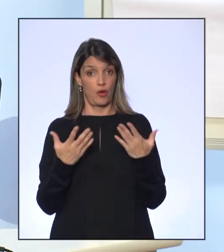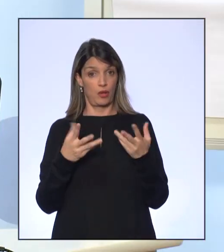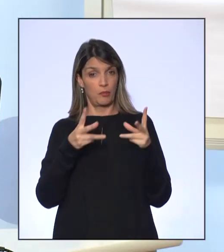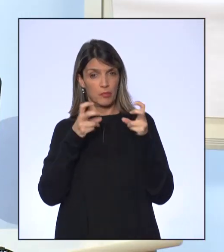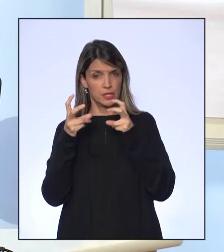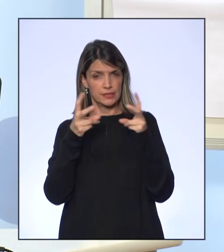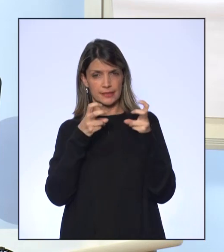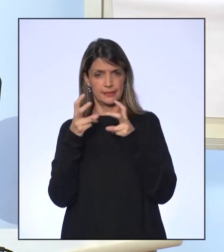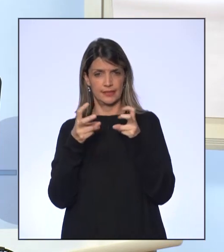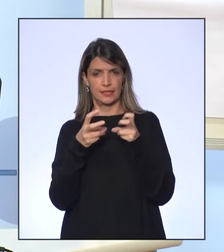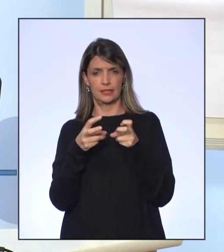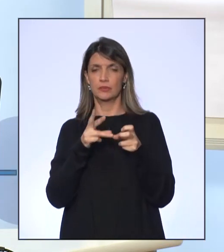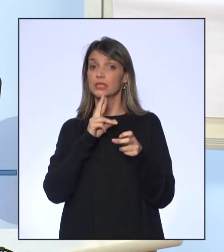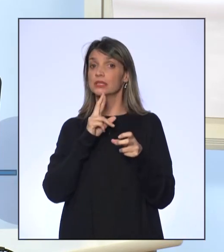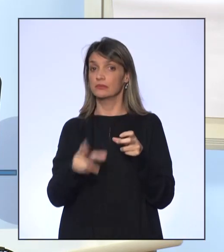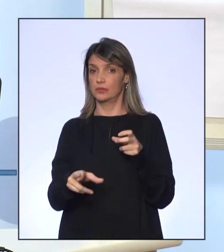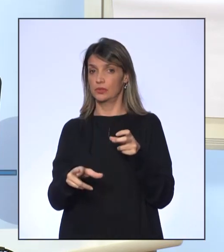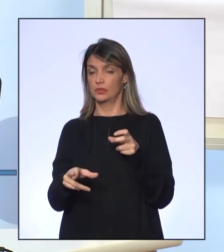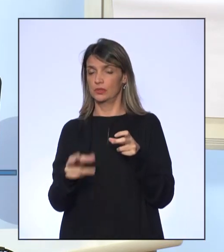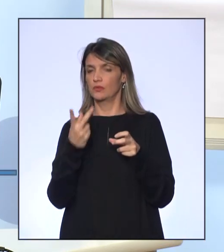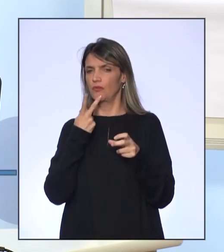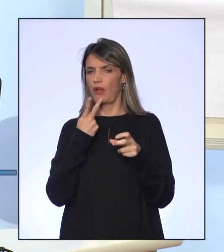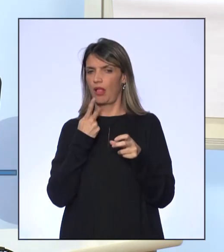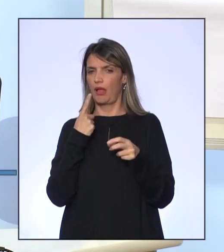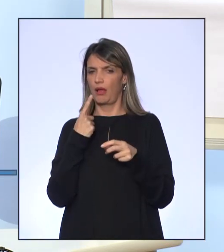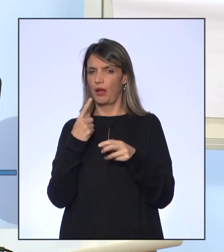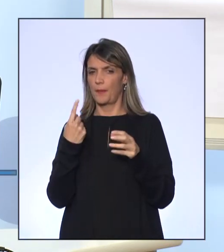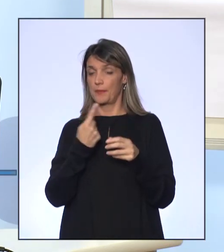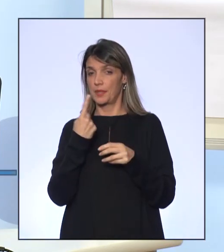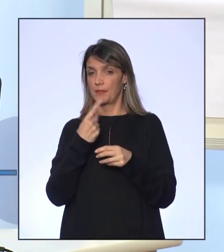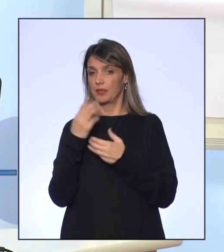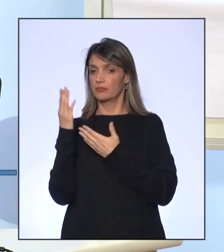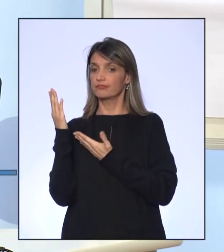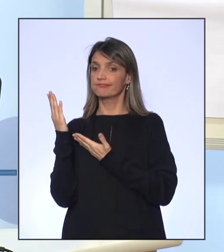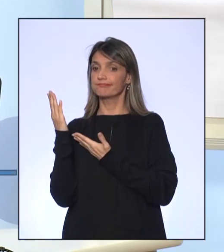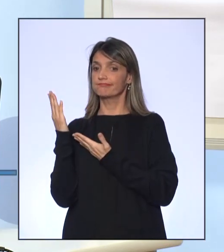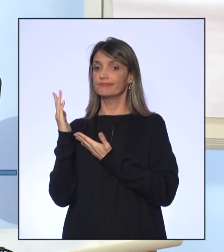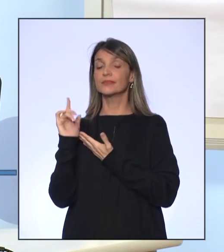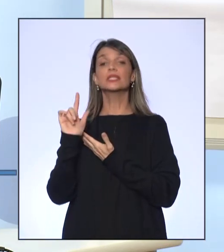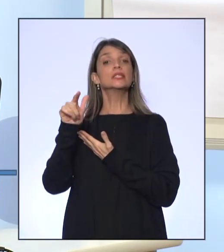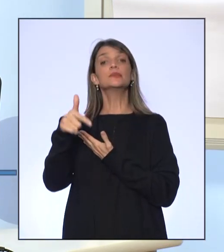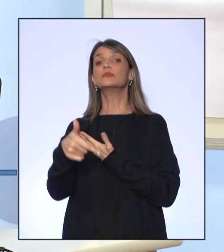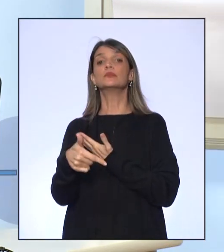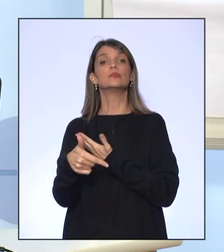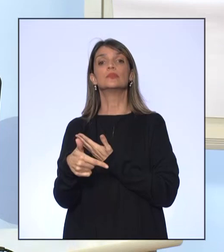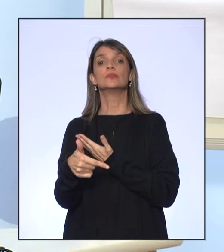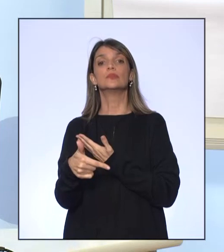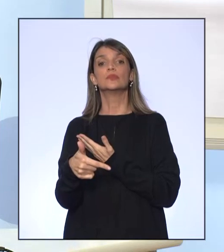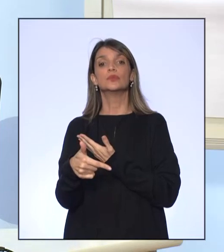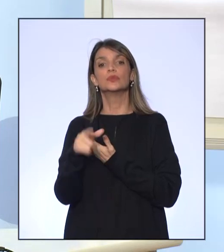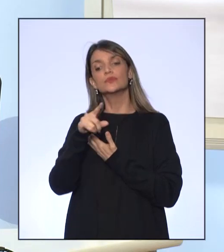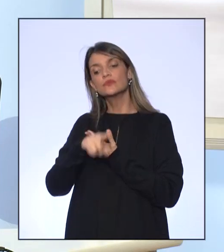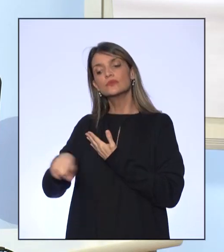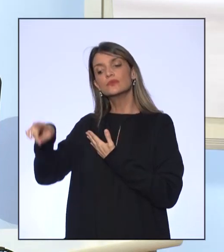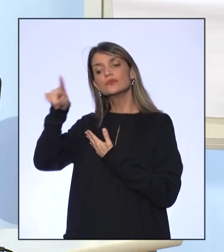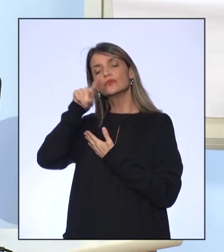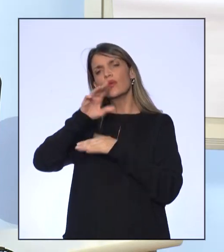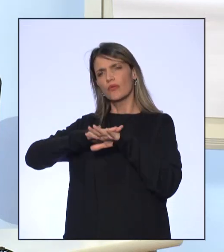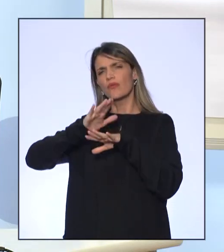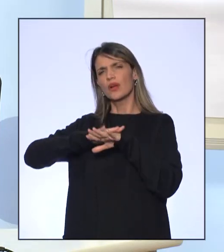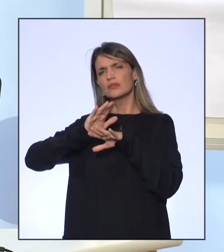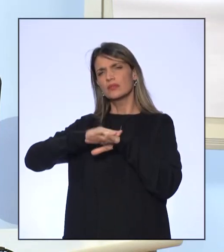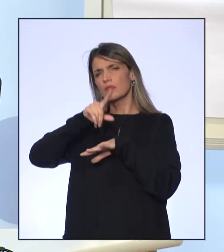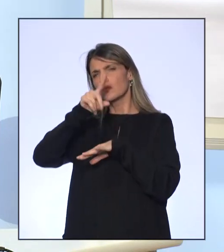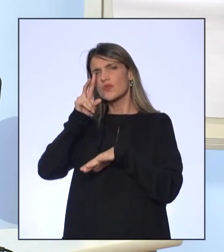seguinte primeiro eu vou dar a resposta para vocês para vocês olharem na tela e depois eu vou fazer basicamente ele no circo para vocês